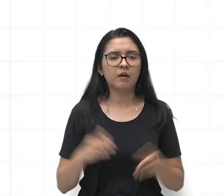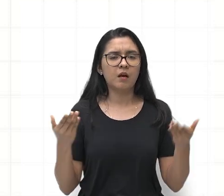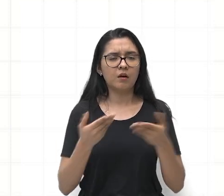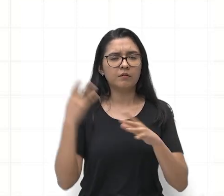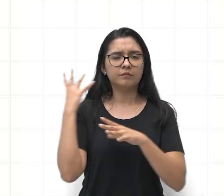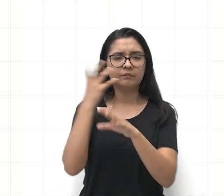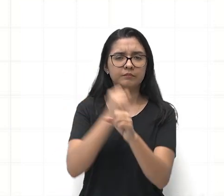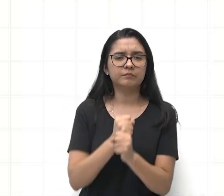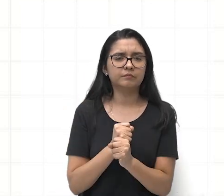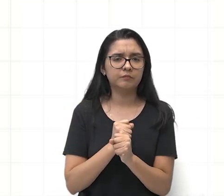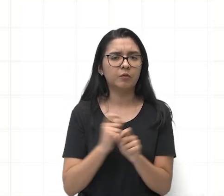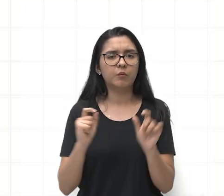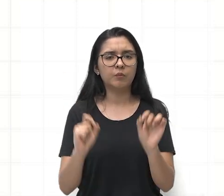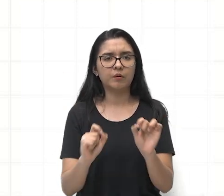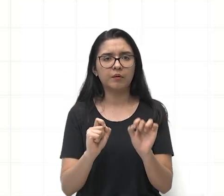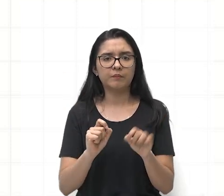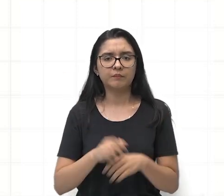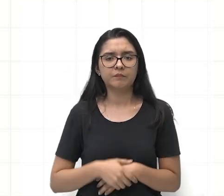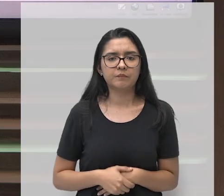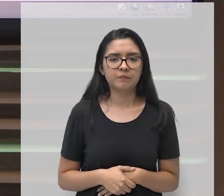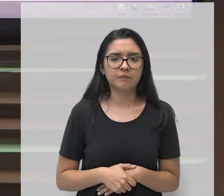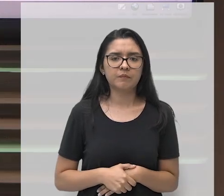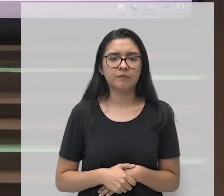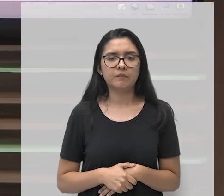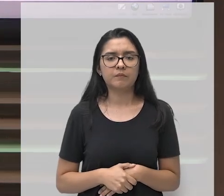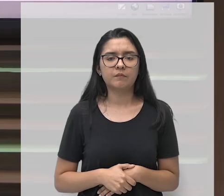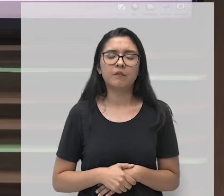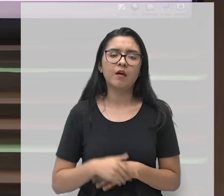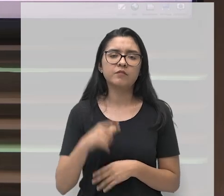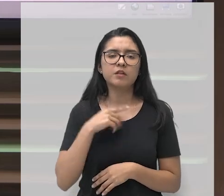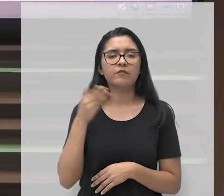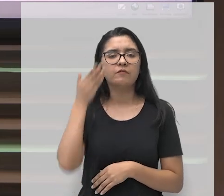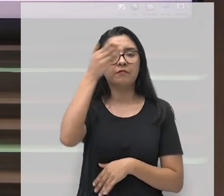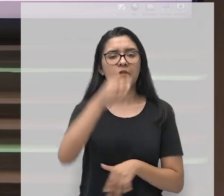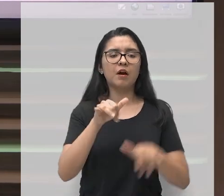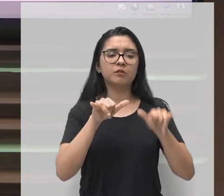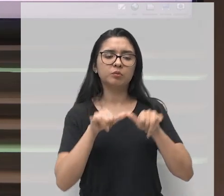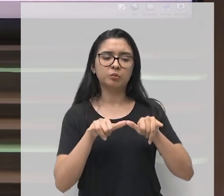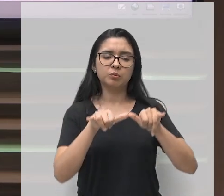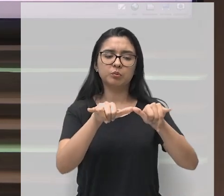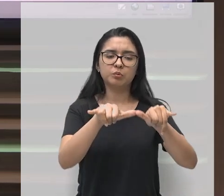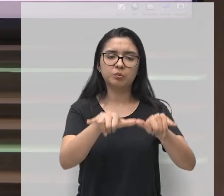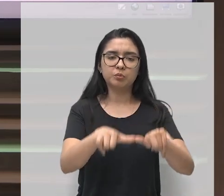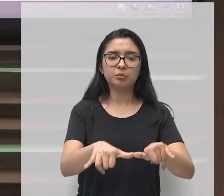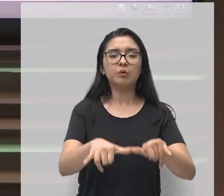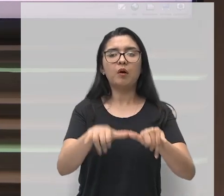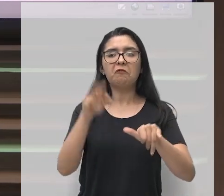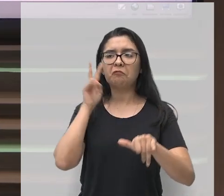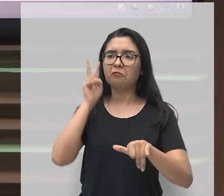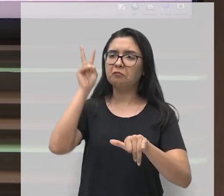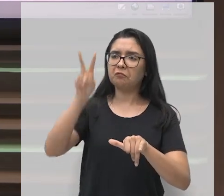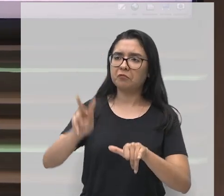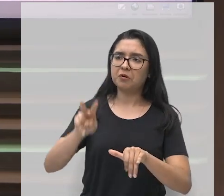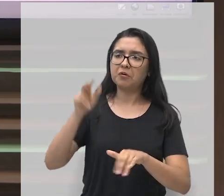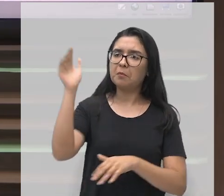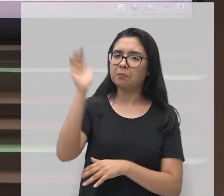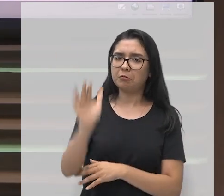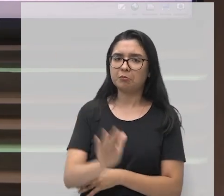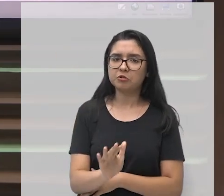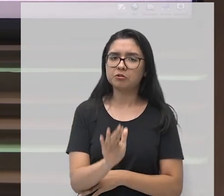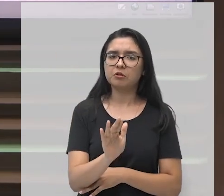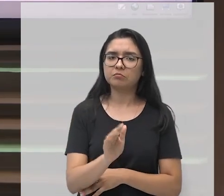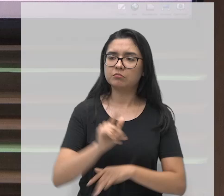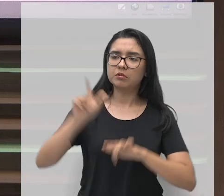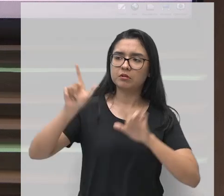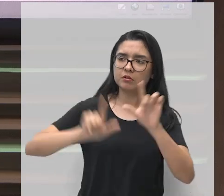aquela situação na qual, né? Você está lá no supermercado e viu aí a oferta, né, da promoção